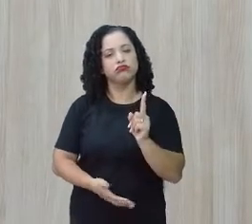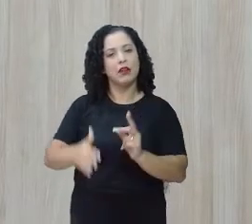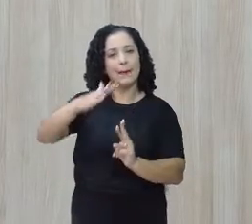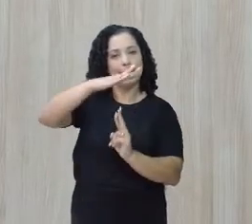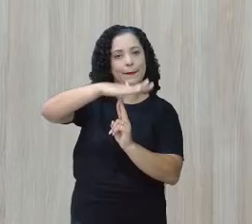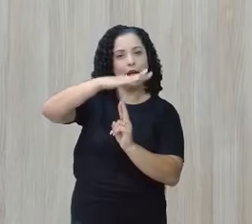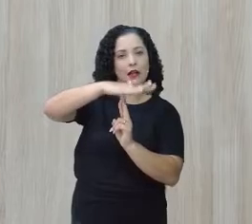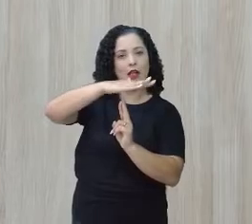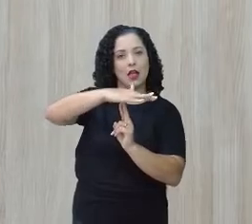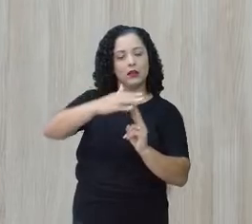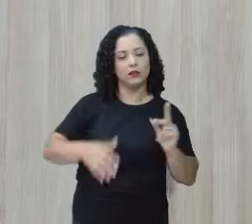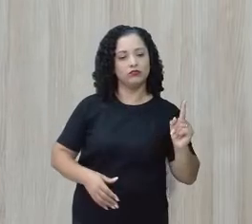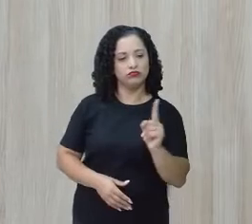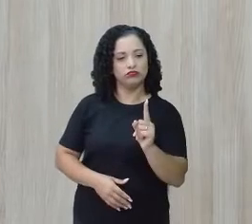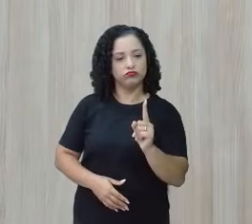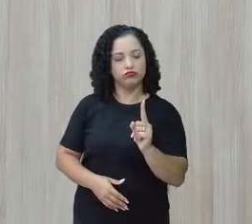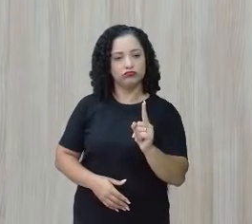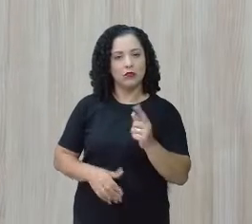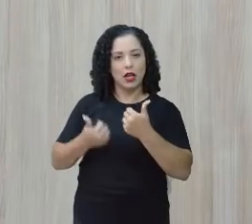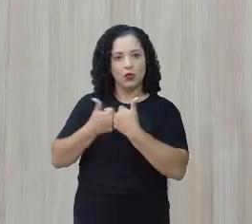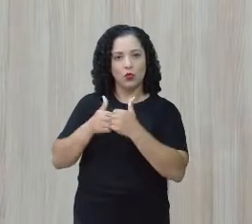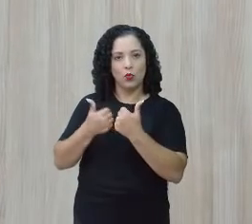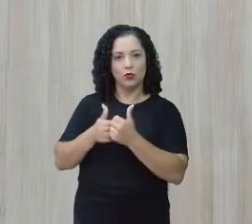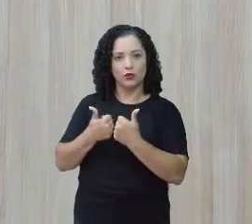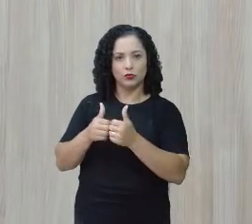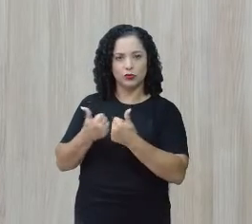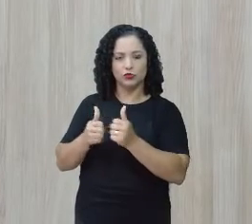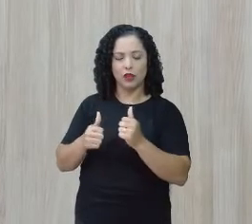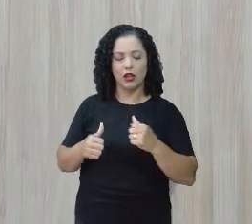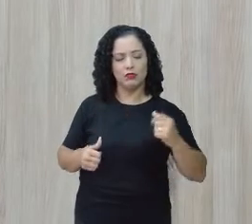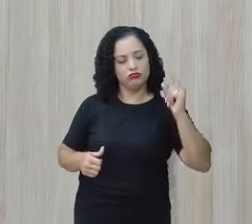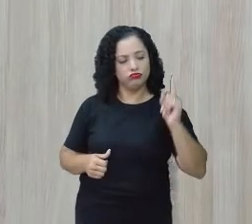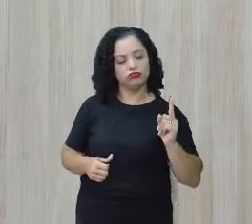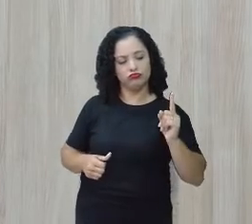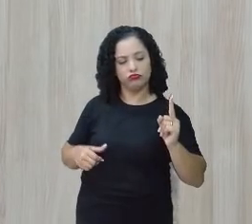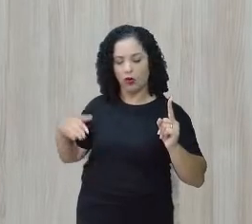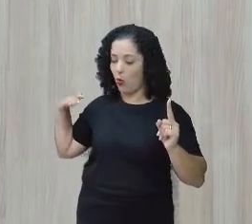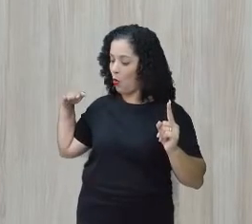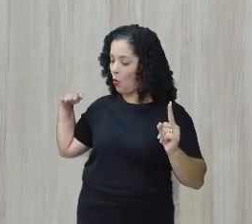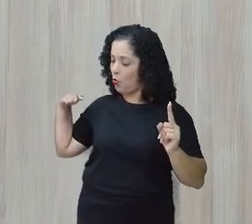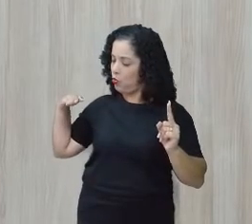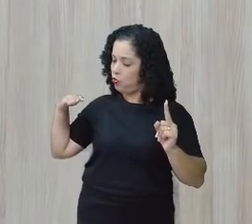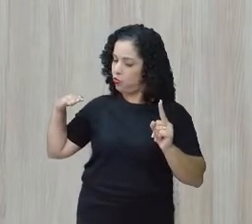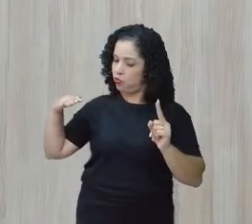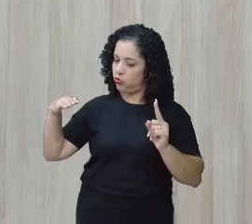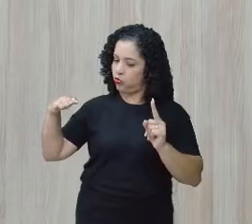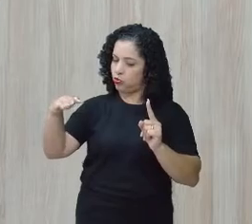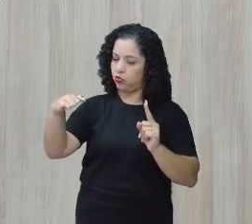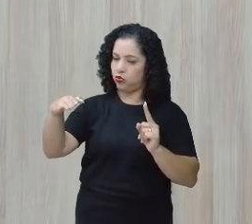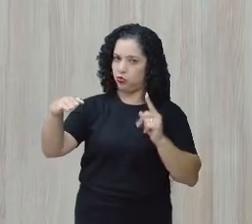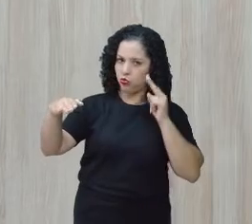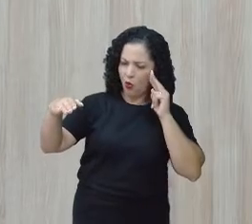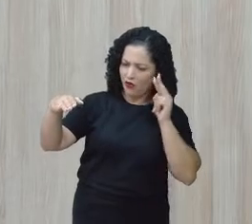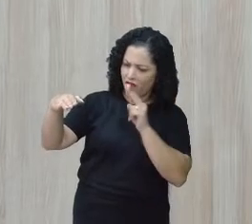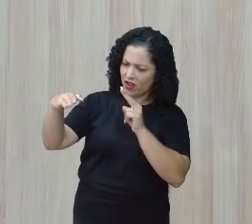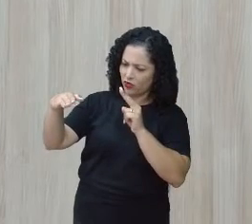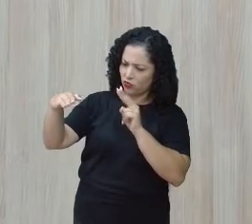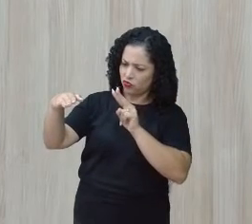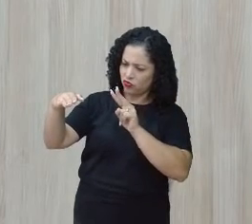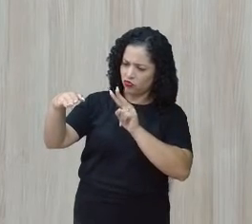vocês passando, indo para casa. Eu estou olhando para vocês e à medida